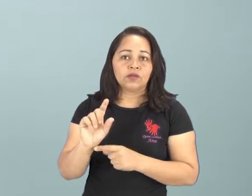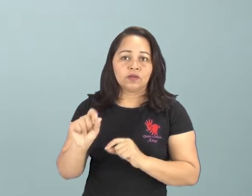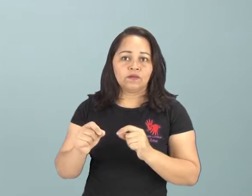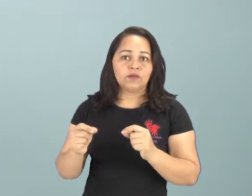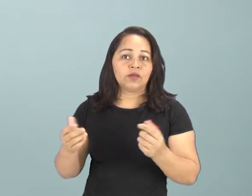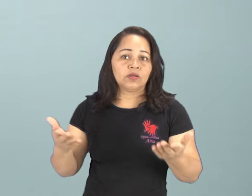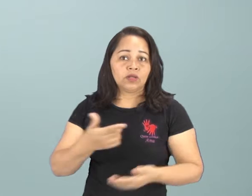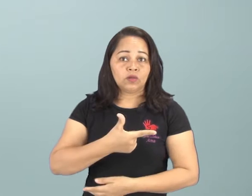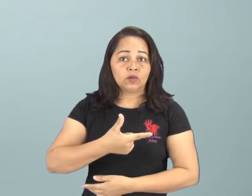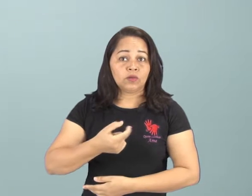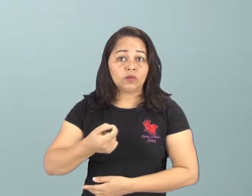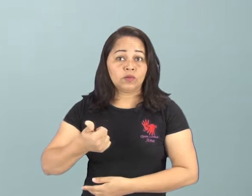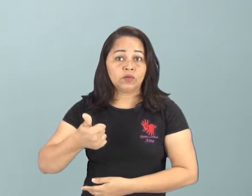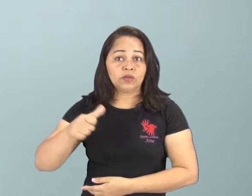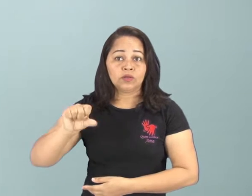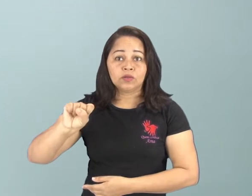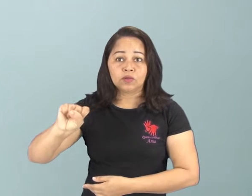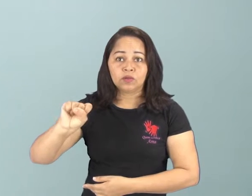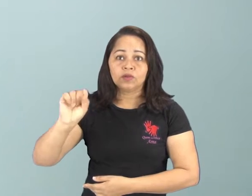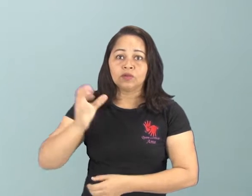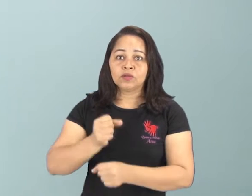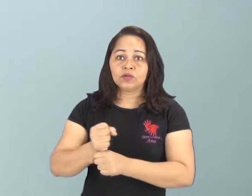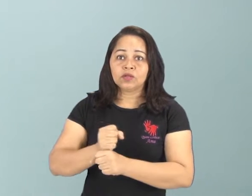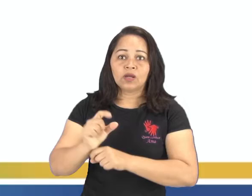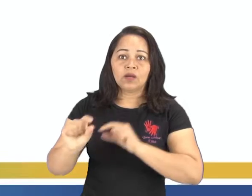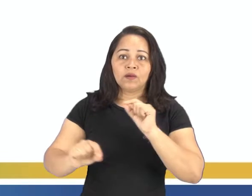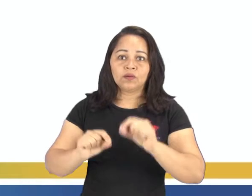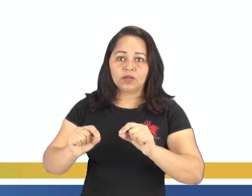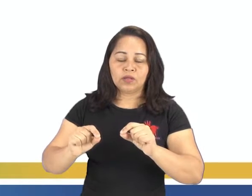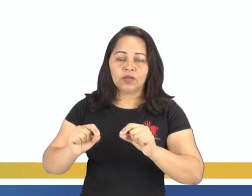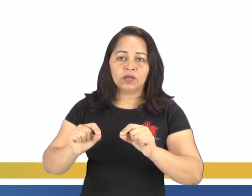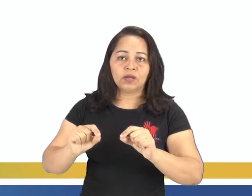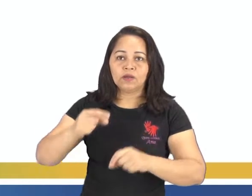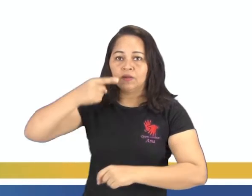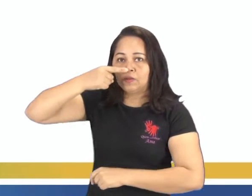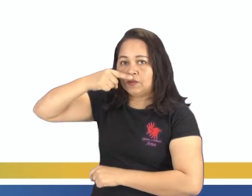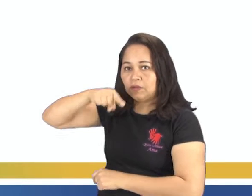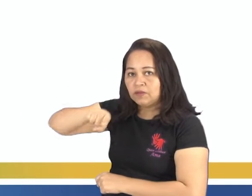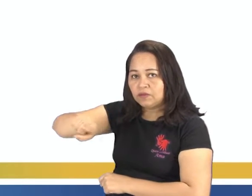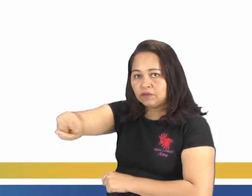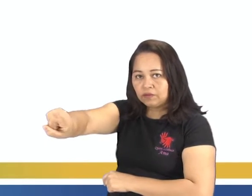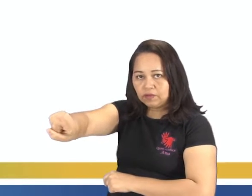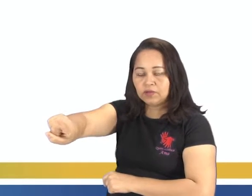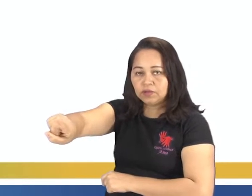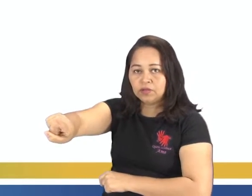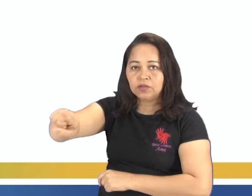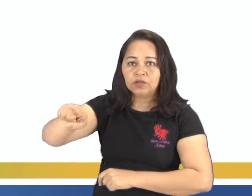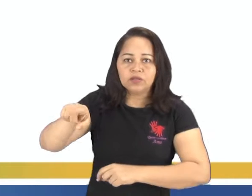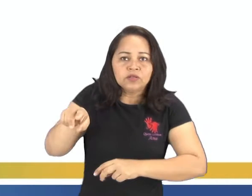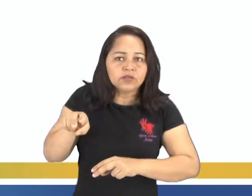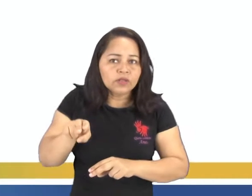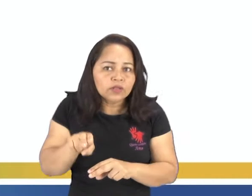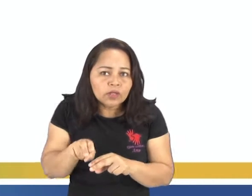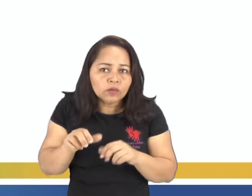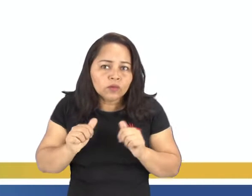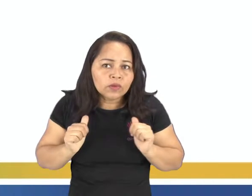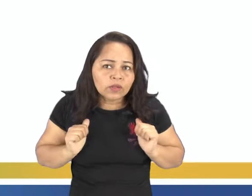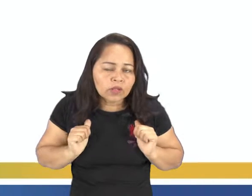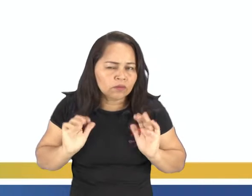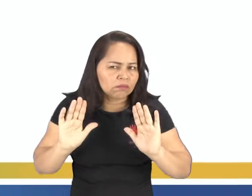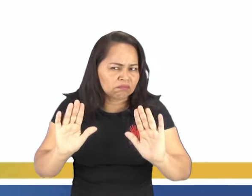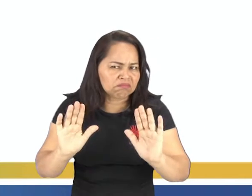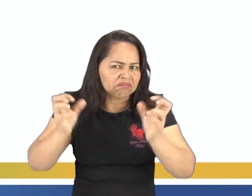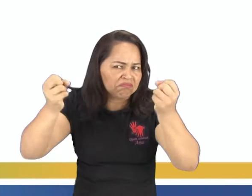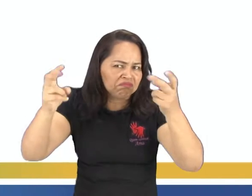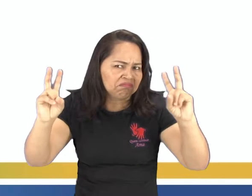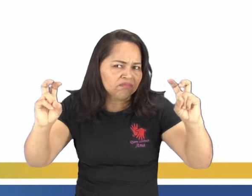foi lançado em 2018, Um Elefante Sentado Quieto, do diretor chinês Wu Biu.